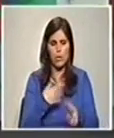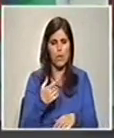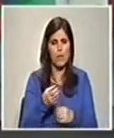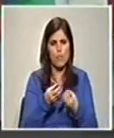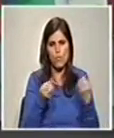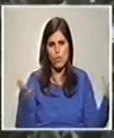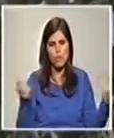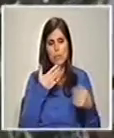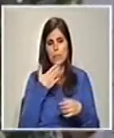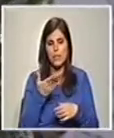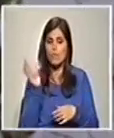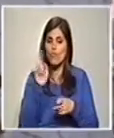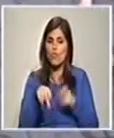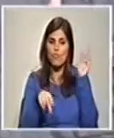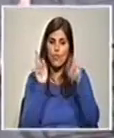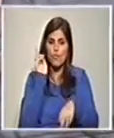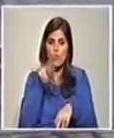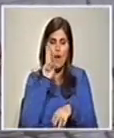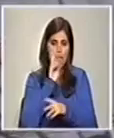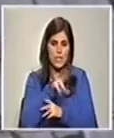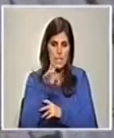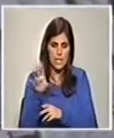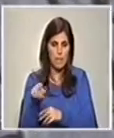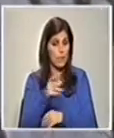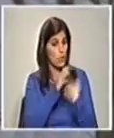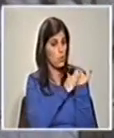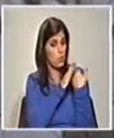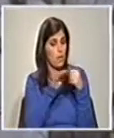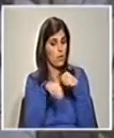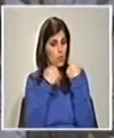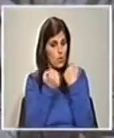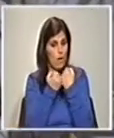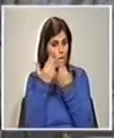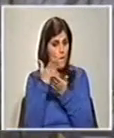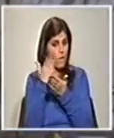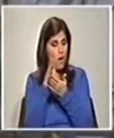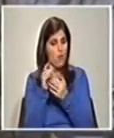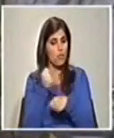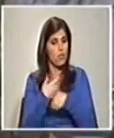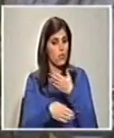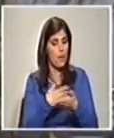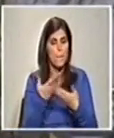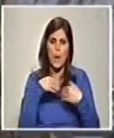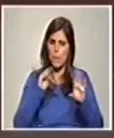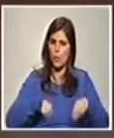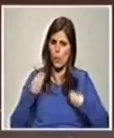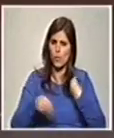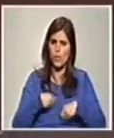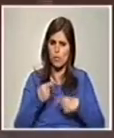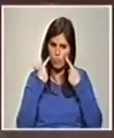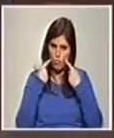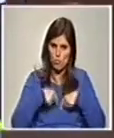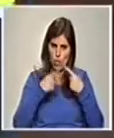muitas solicitações para visitas. Esta é a responsabilidade social externa a funcionar, mas estas preocupações também se